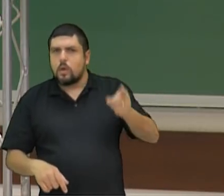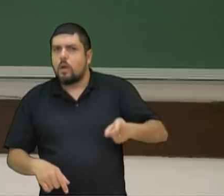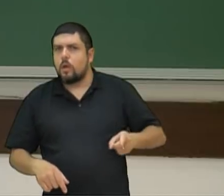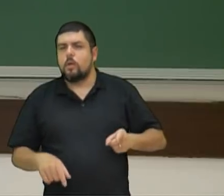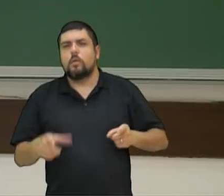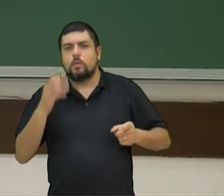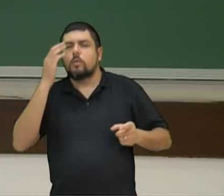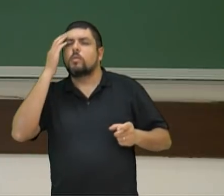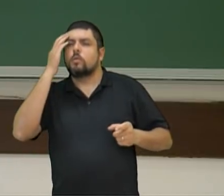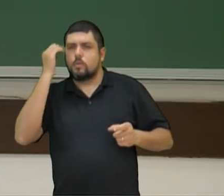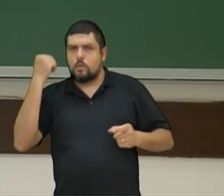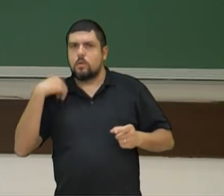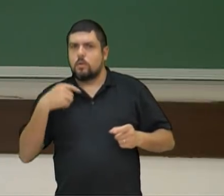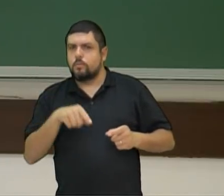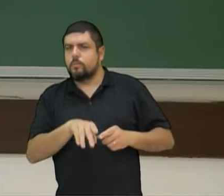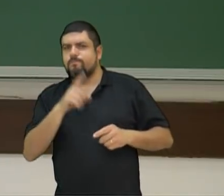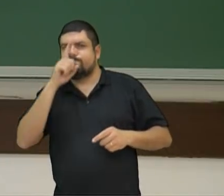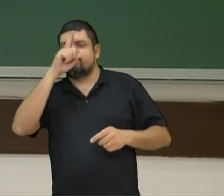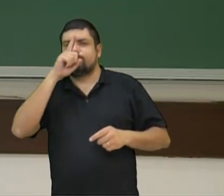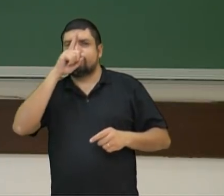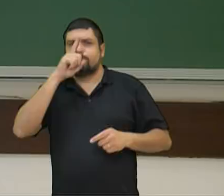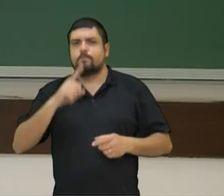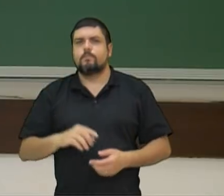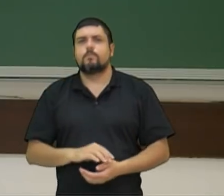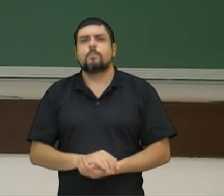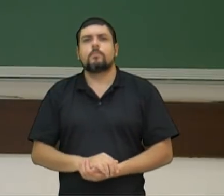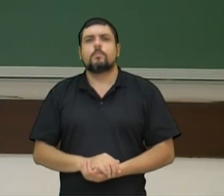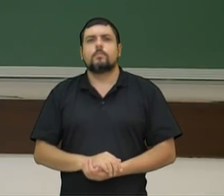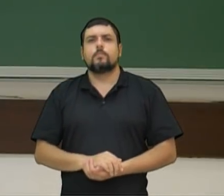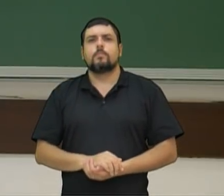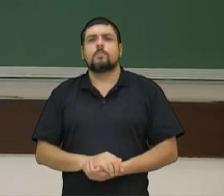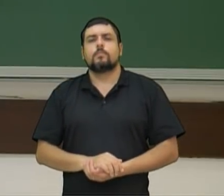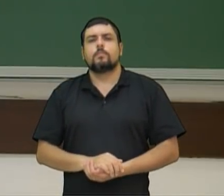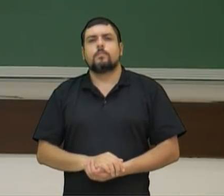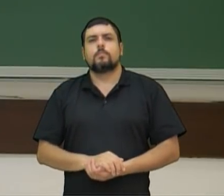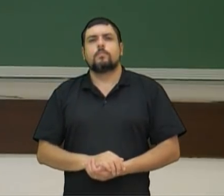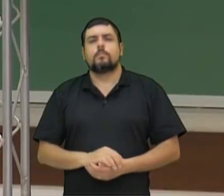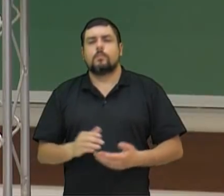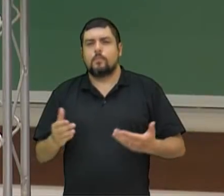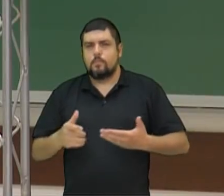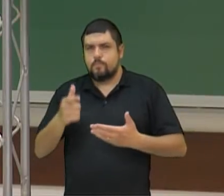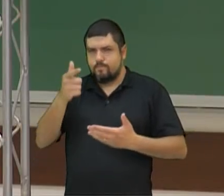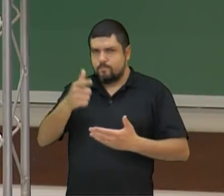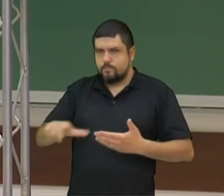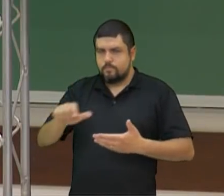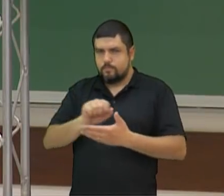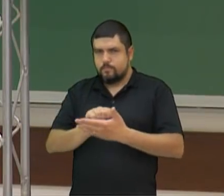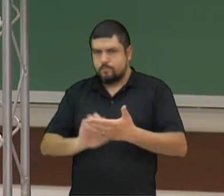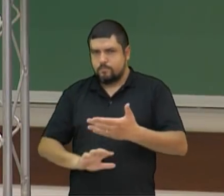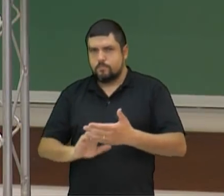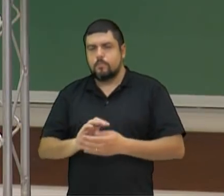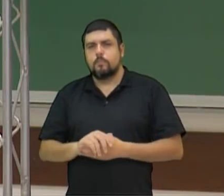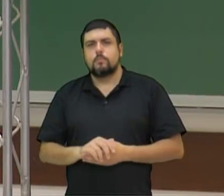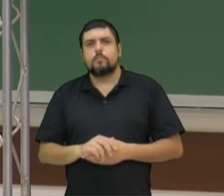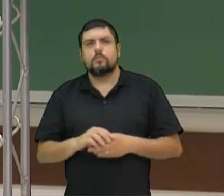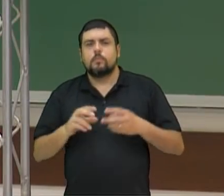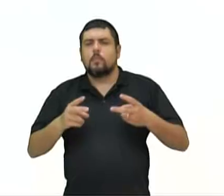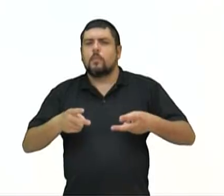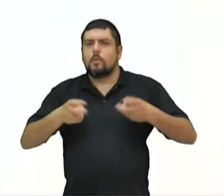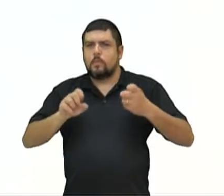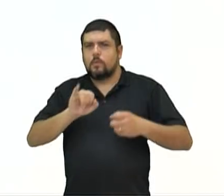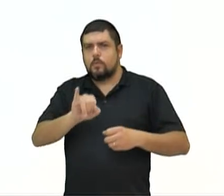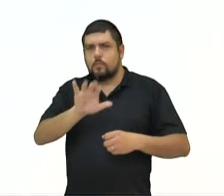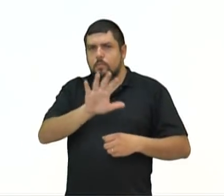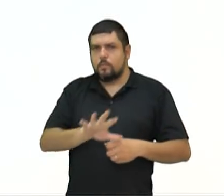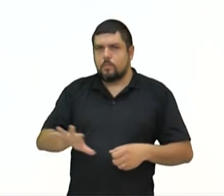que isso pode implicar. Ok? Vamos agora para mais um exercício. Observe a imagem abaixo e